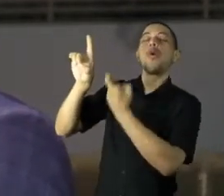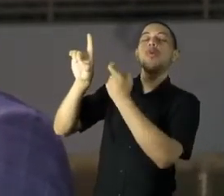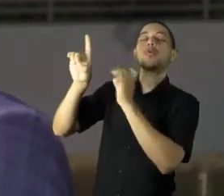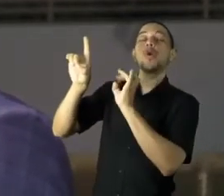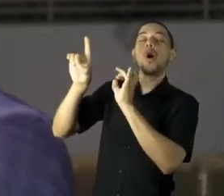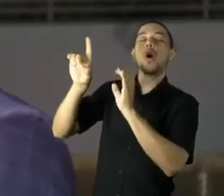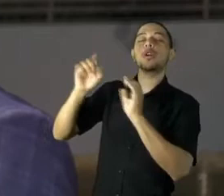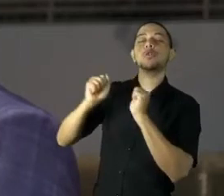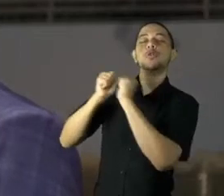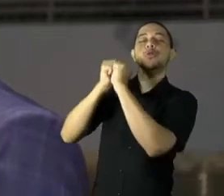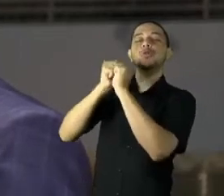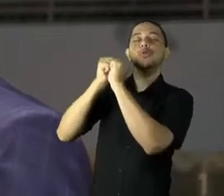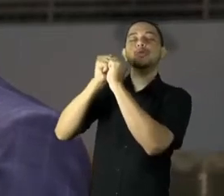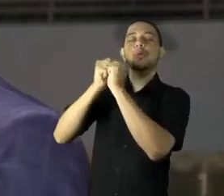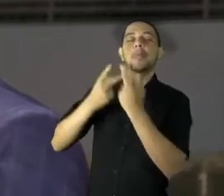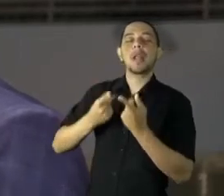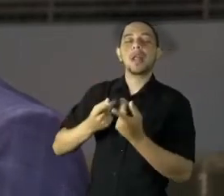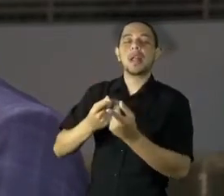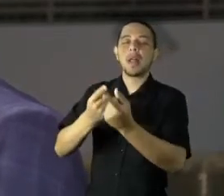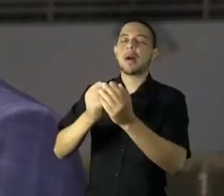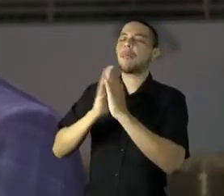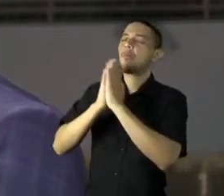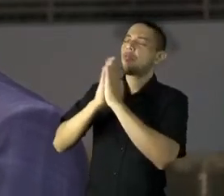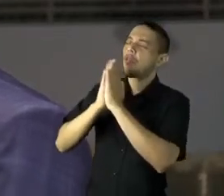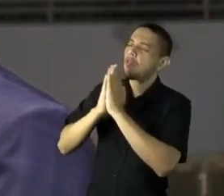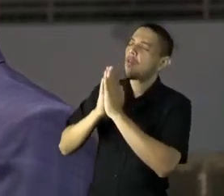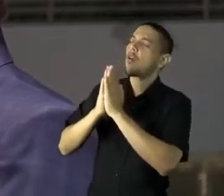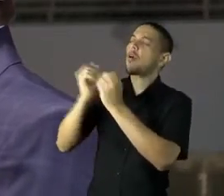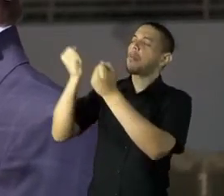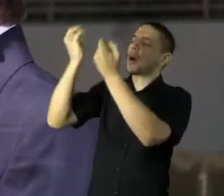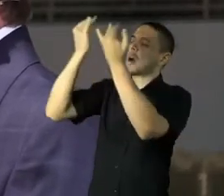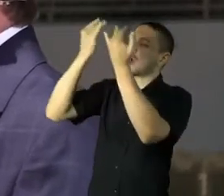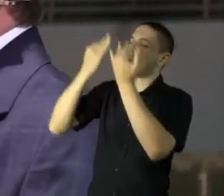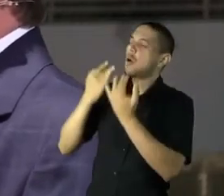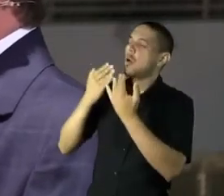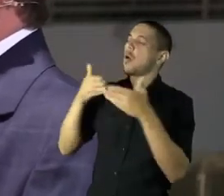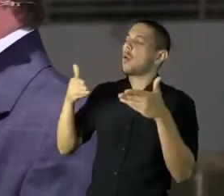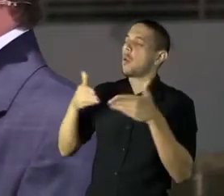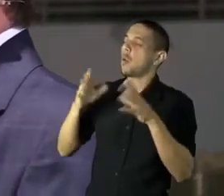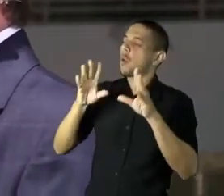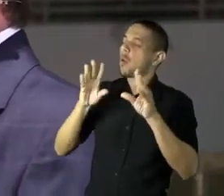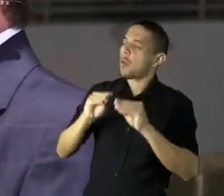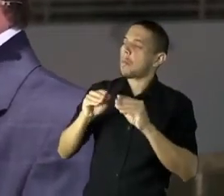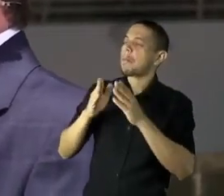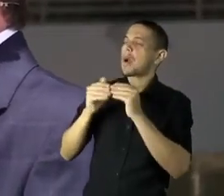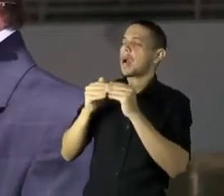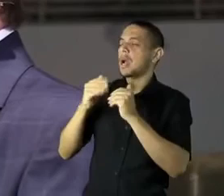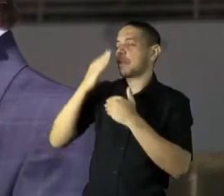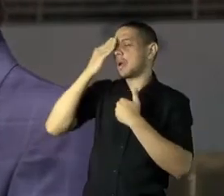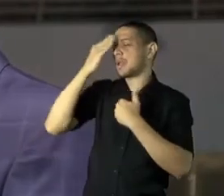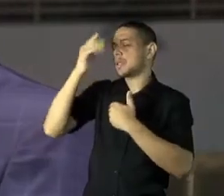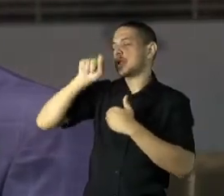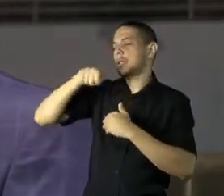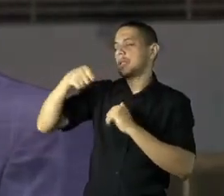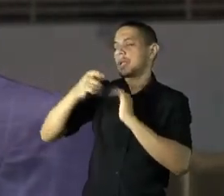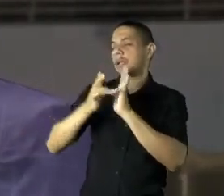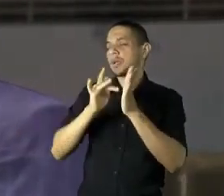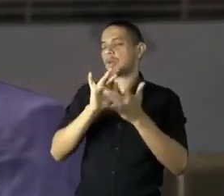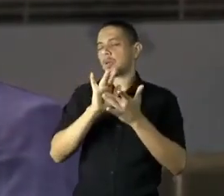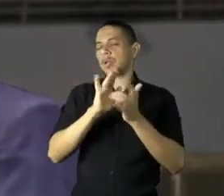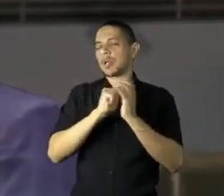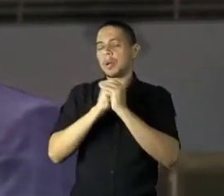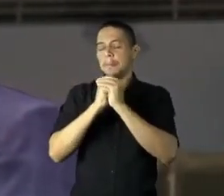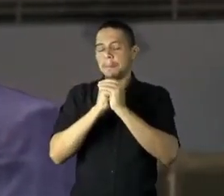se conosco a Deus lhe abençoa nos nesta noite é o que nós Te pedimos e agradecemos hein de